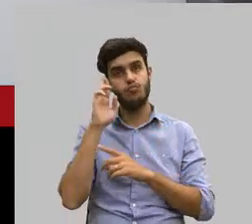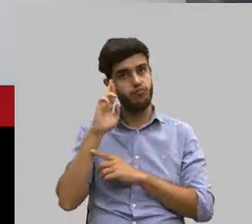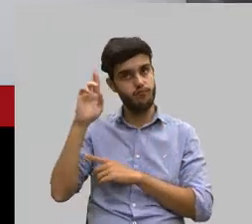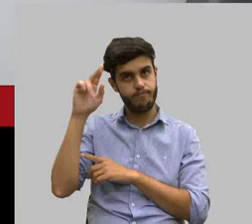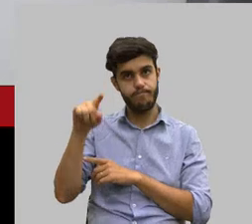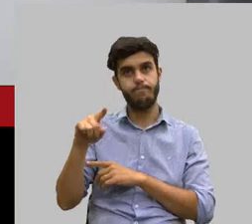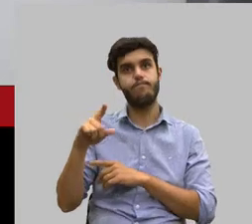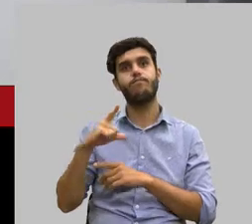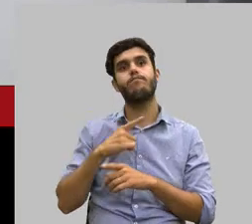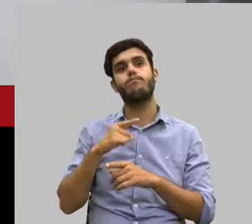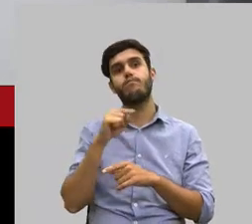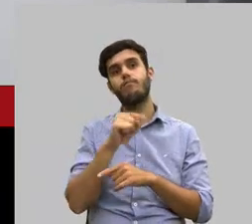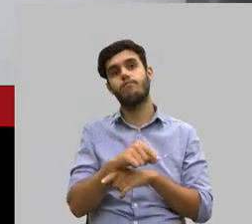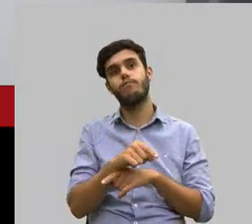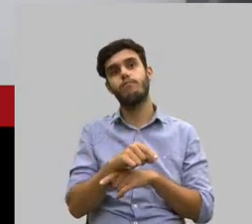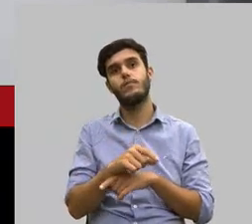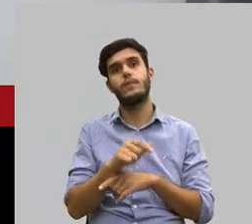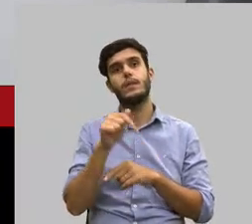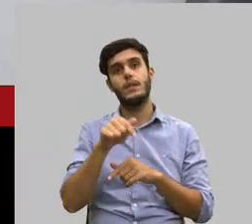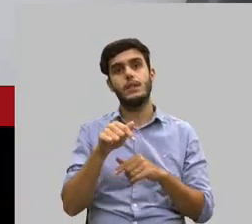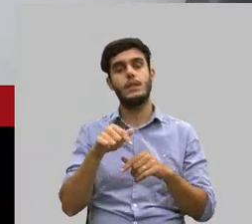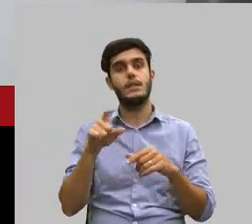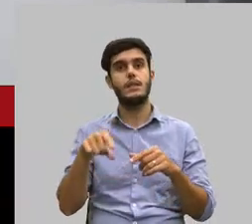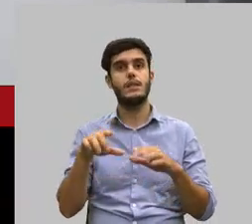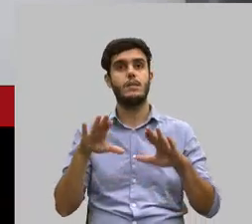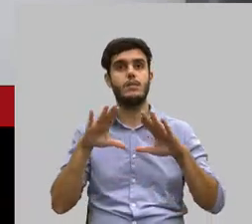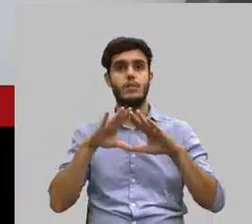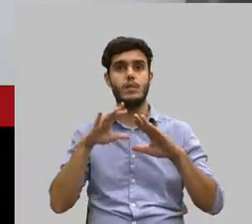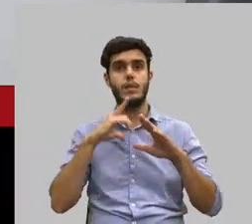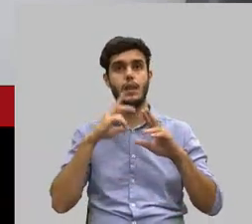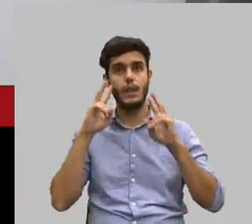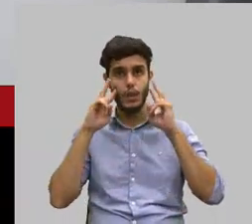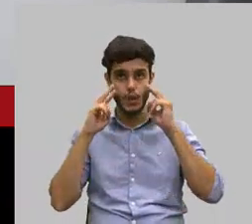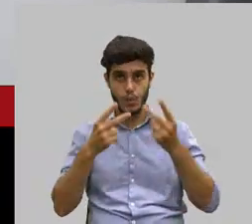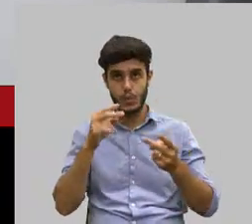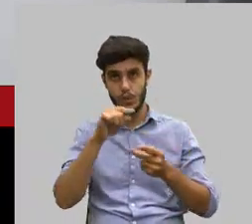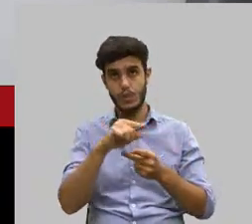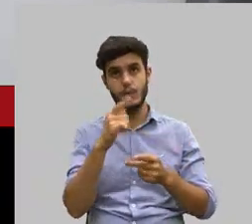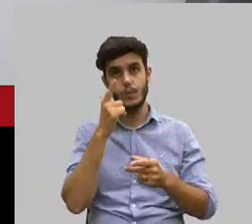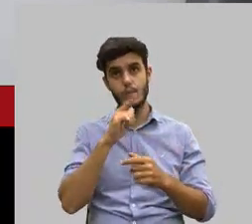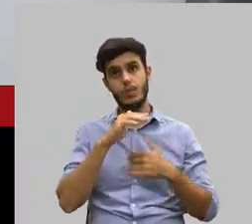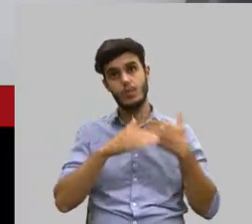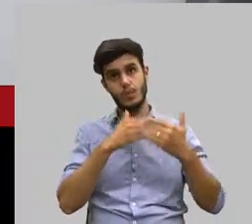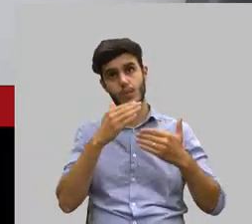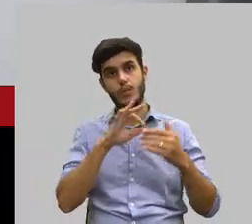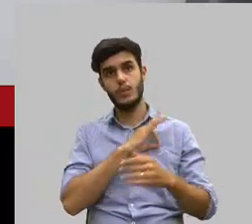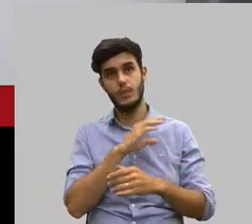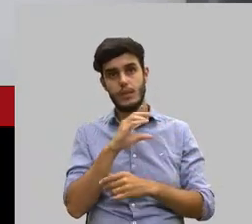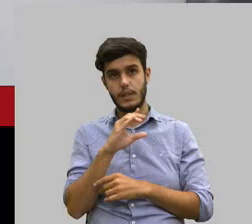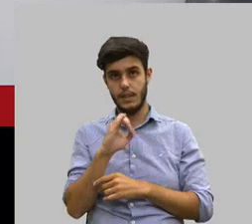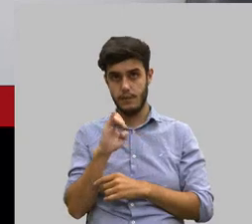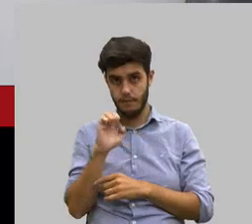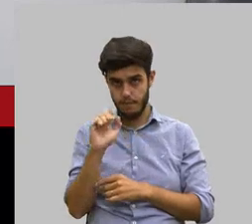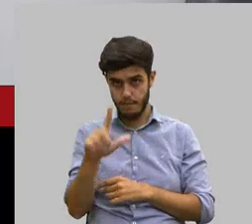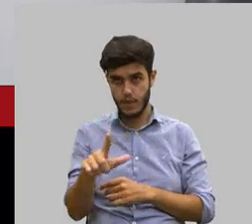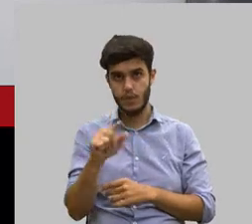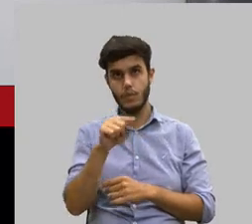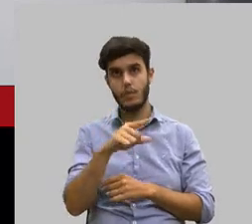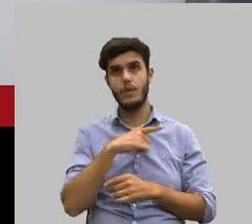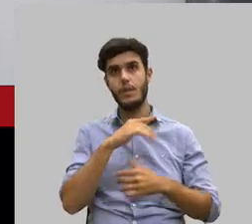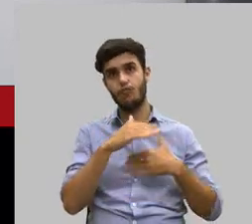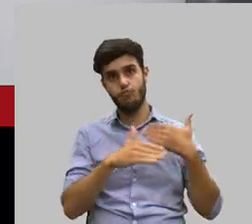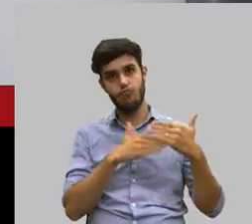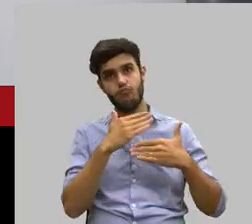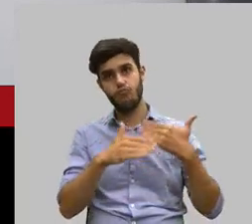eh de que nessa casa há quem reconheça os avanços que a polícia civil tem feito eh